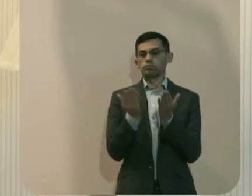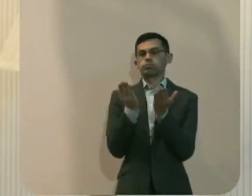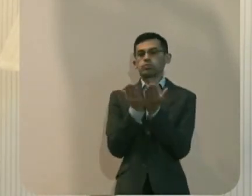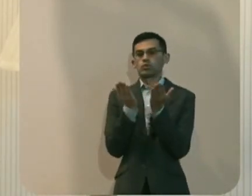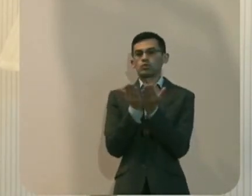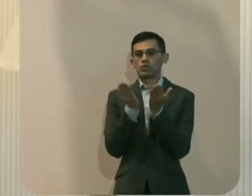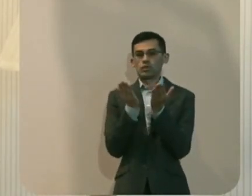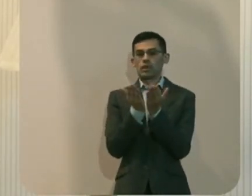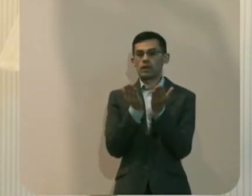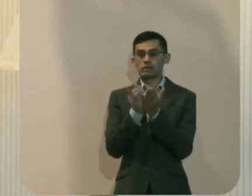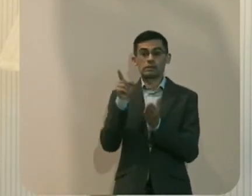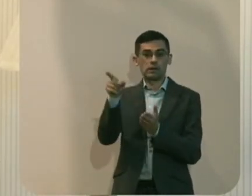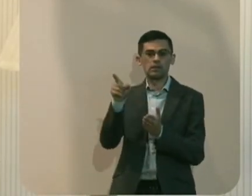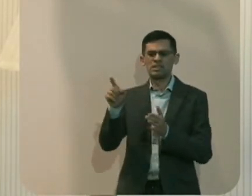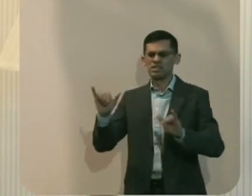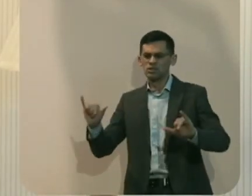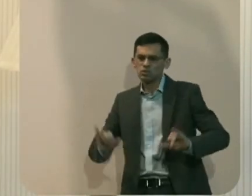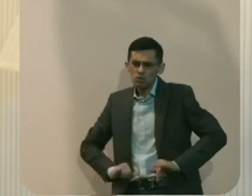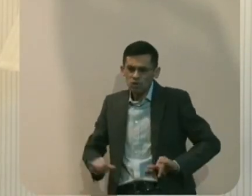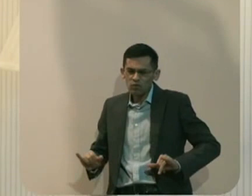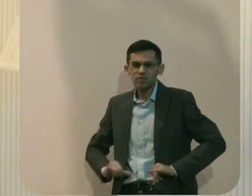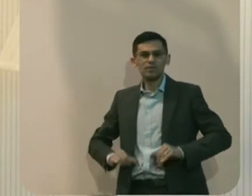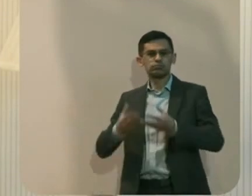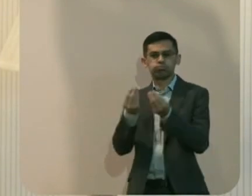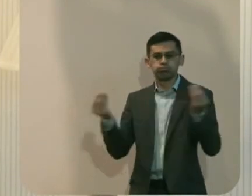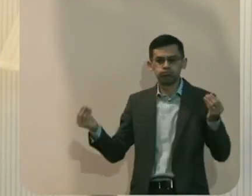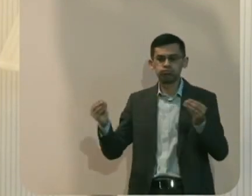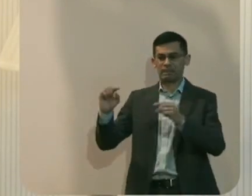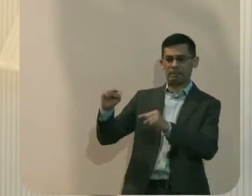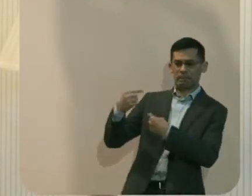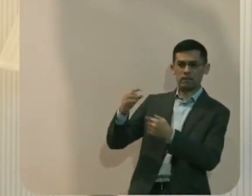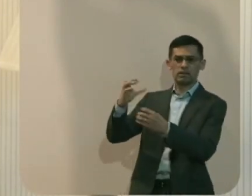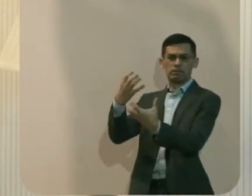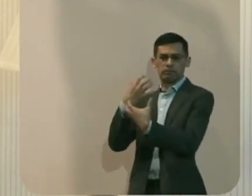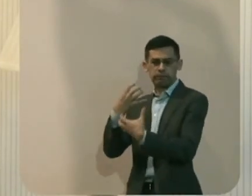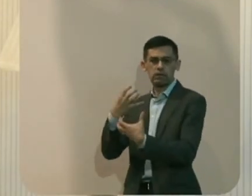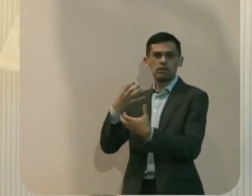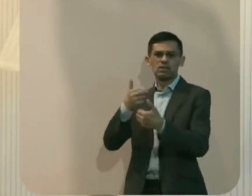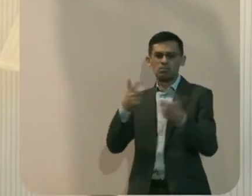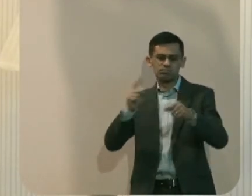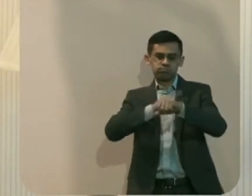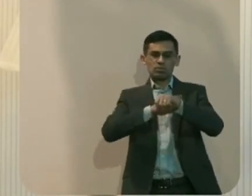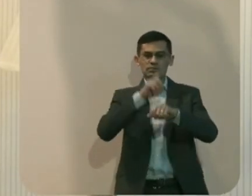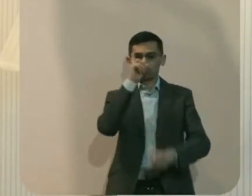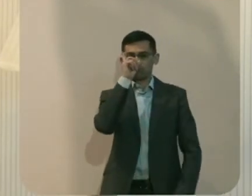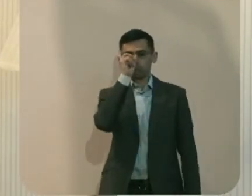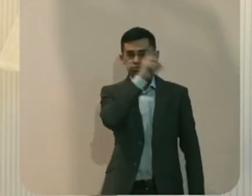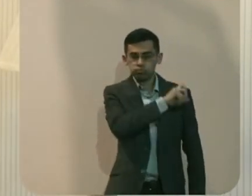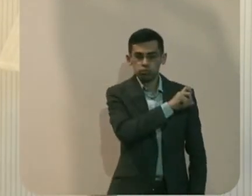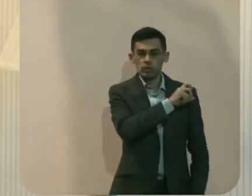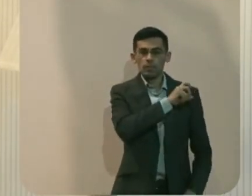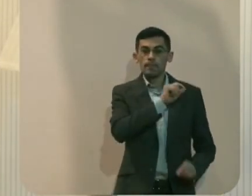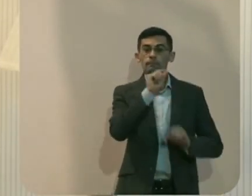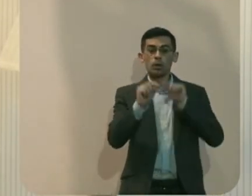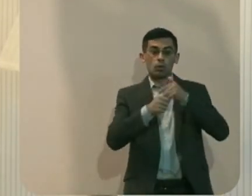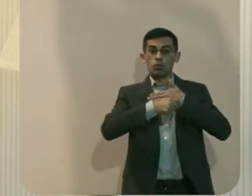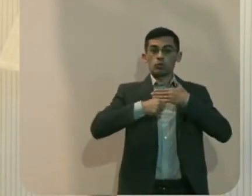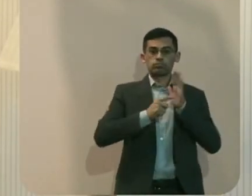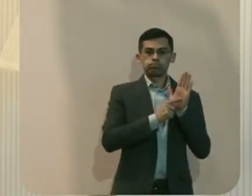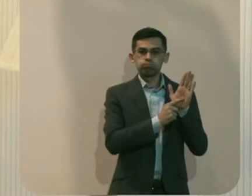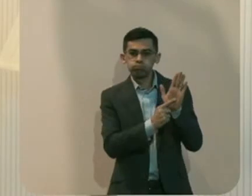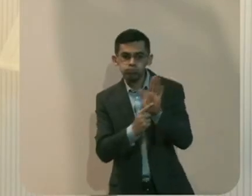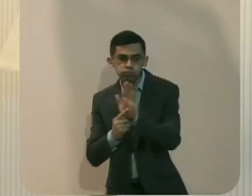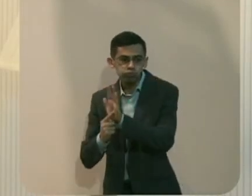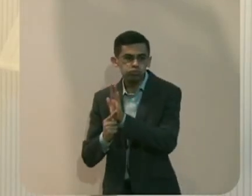crentes judeus que estavam sofrendo perseguição e estavam atravessando tempos difíceis. Ele apresenta uma série